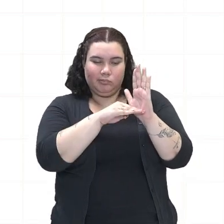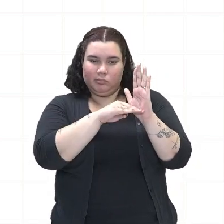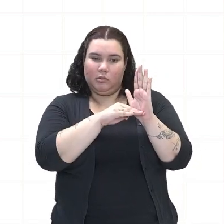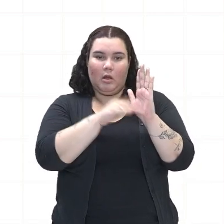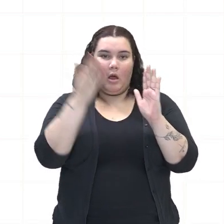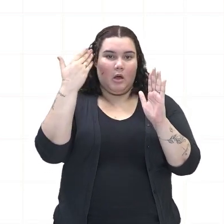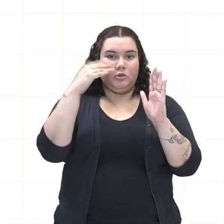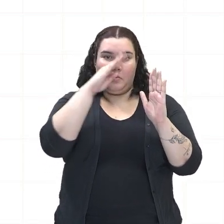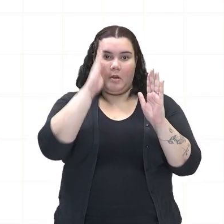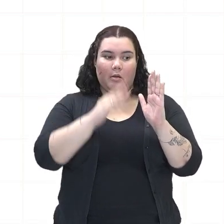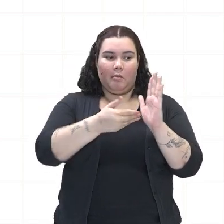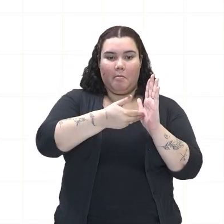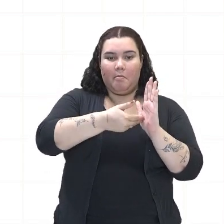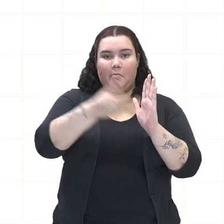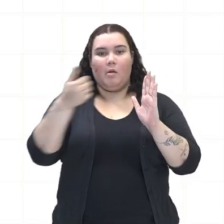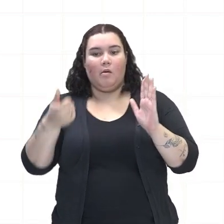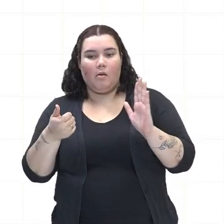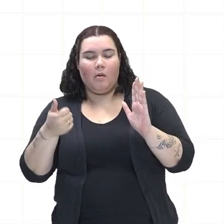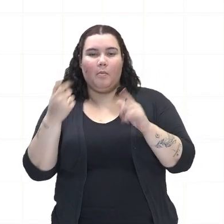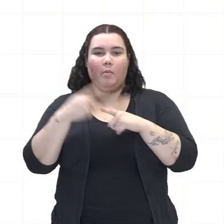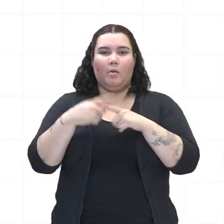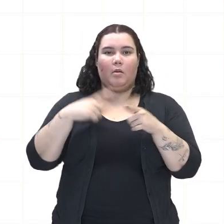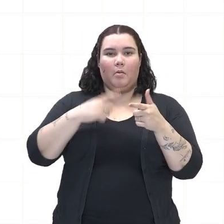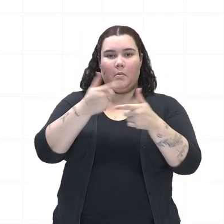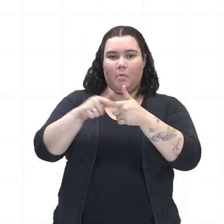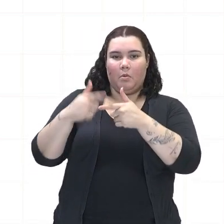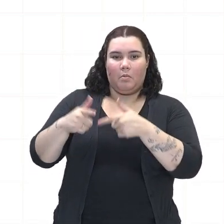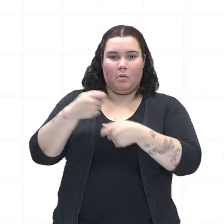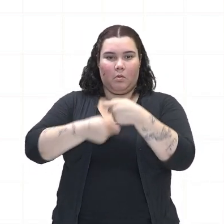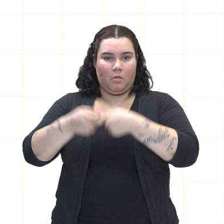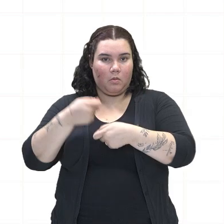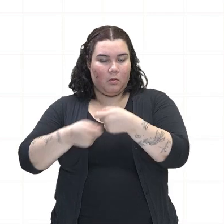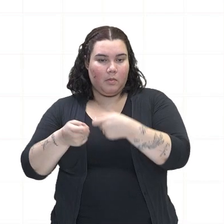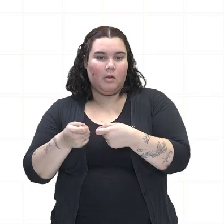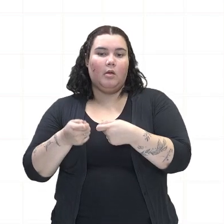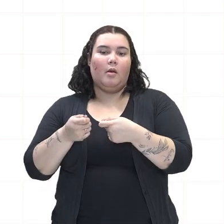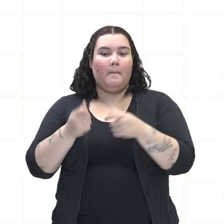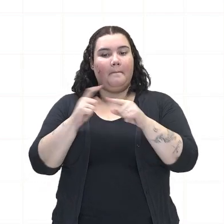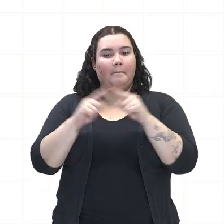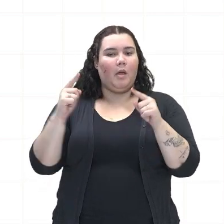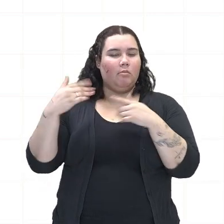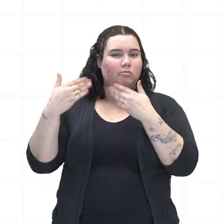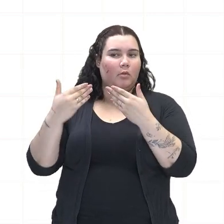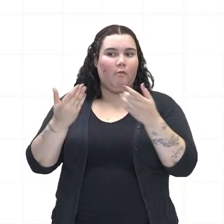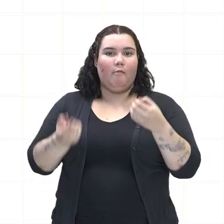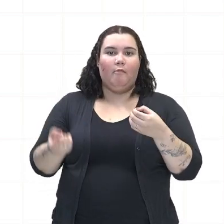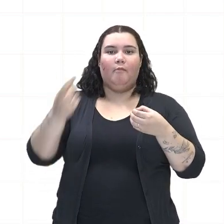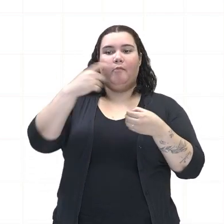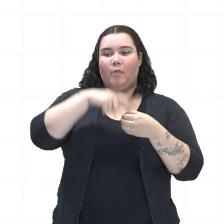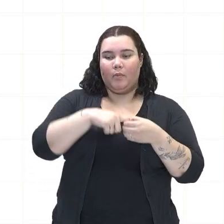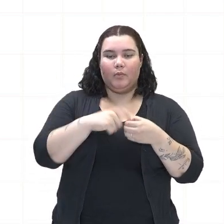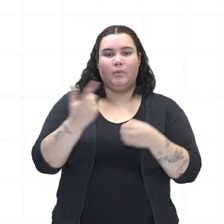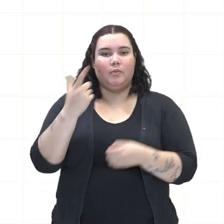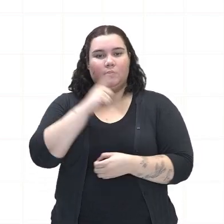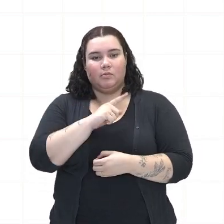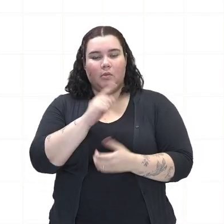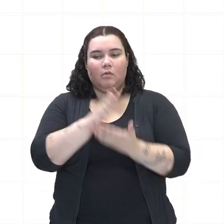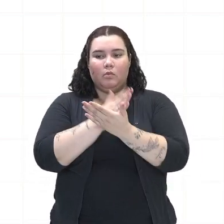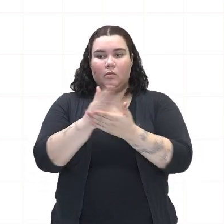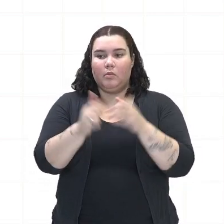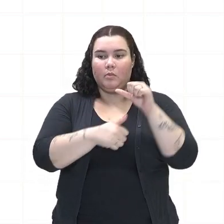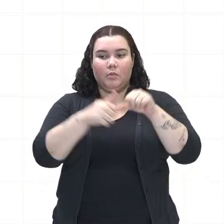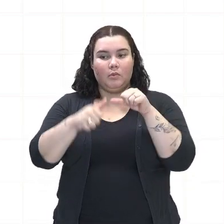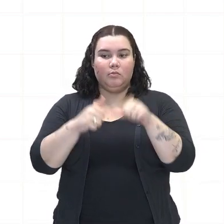há alguns anos atrás, devido a várias situações de problemas econômicos mesmo, mas recentemente ele voltou, né? Algumas mudanças